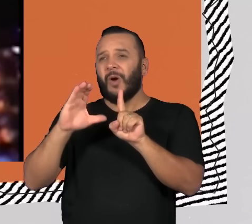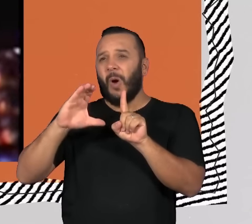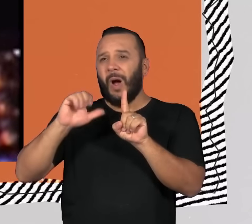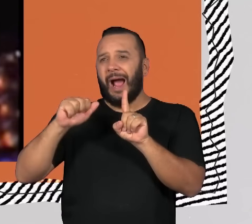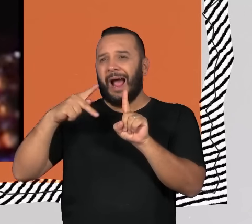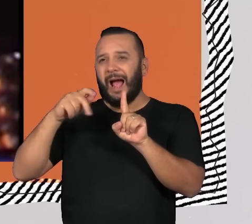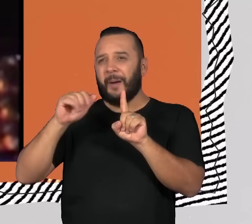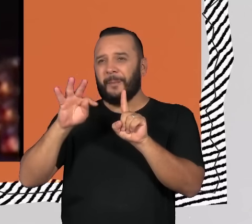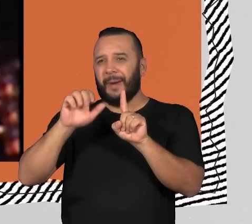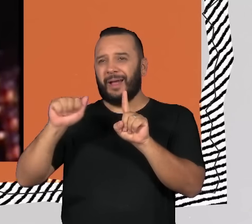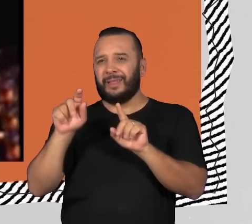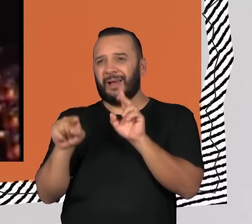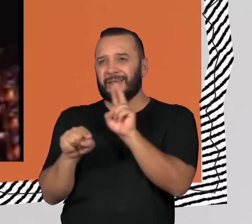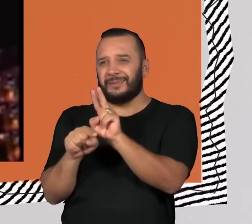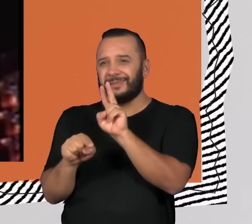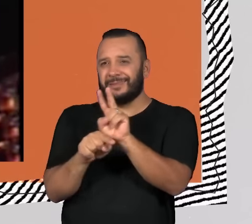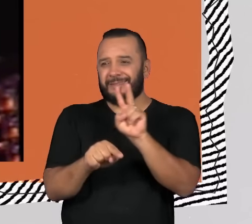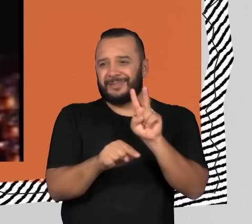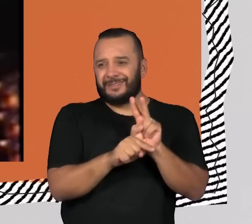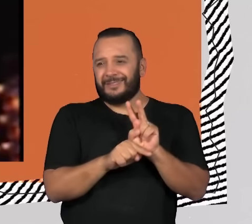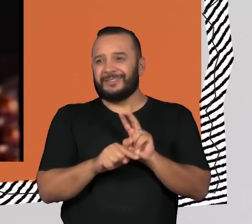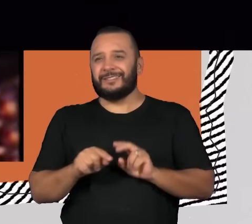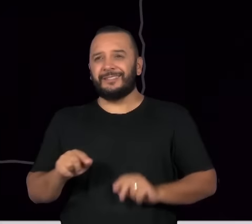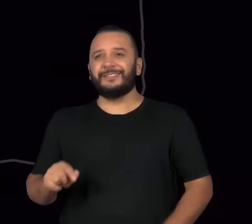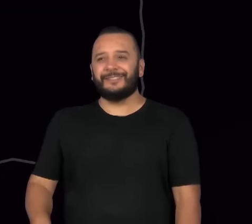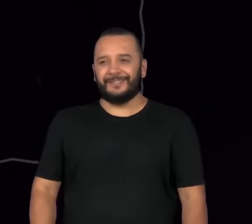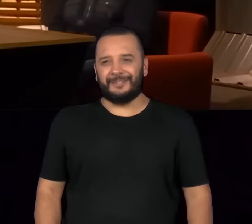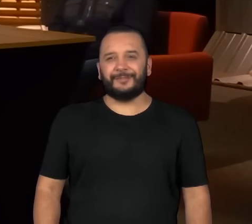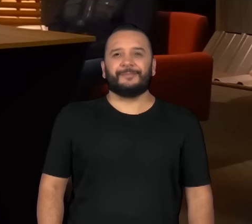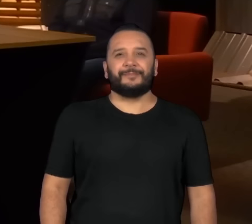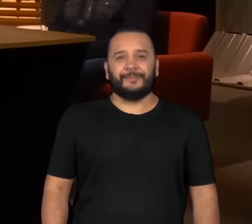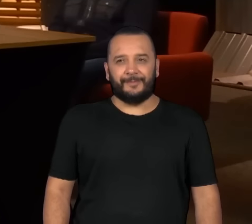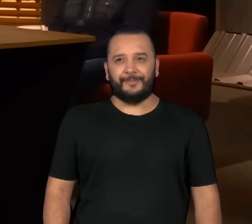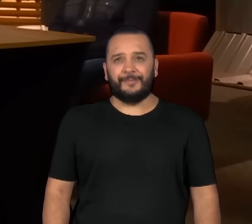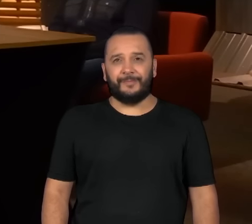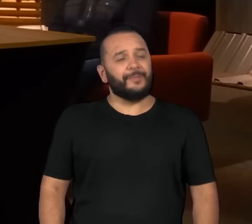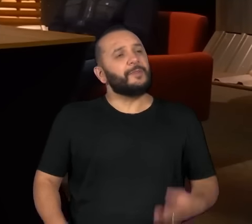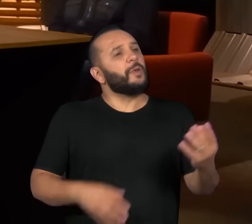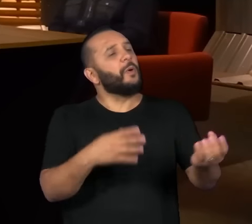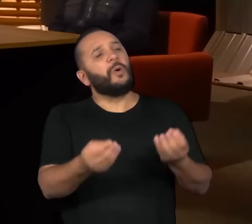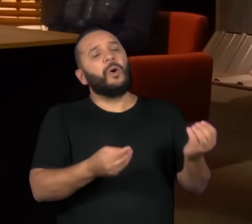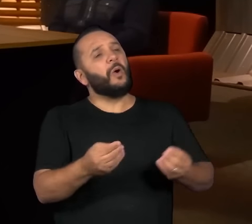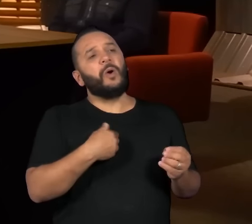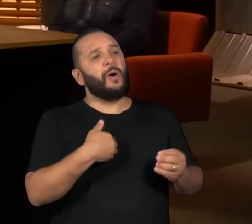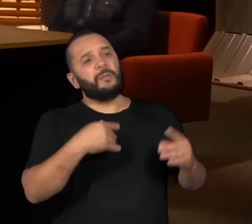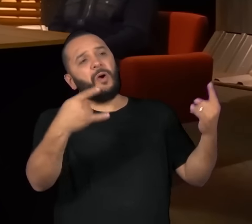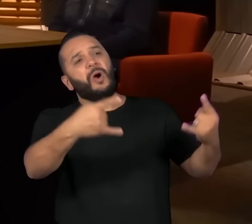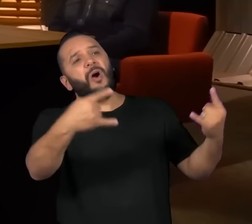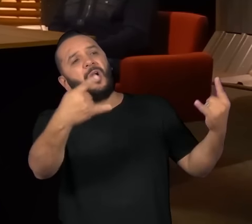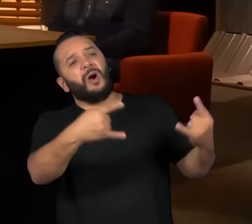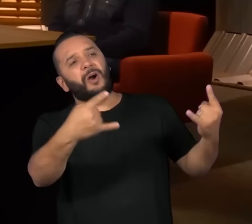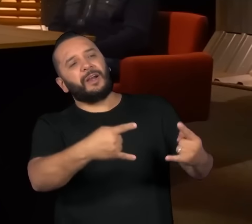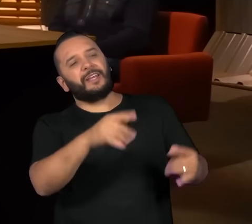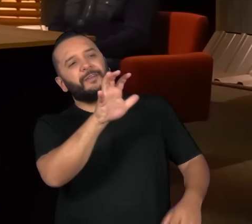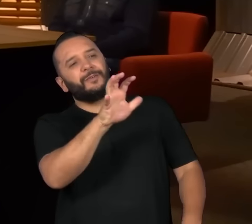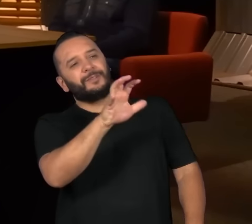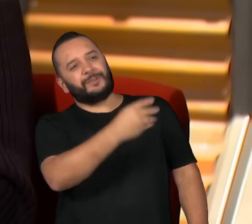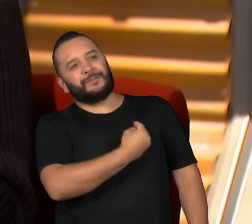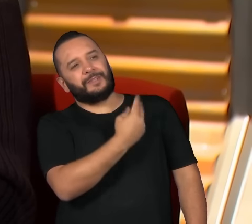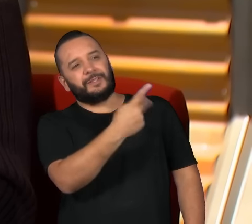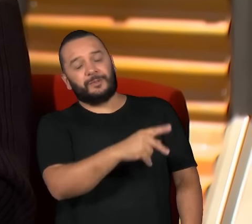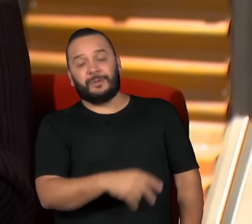também foi o Capataz. Como que o rock entrou na sua vida? Cara, eu tava com a